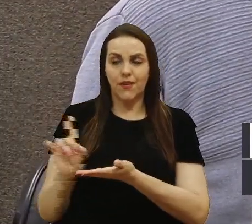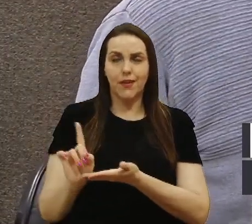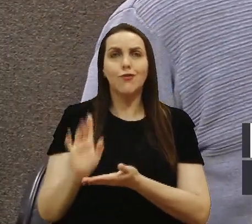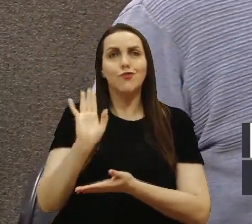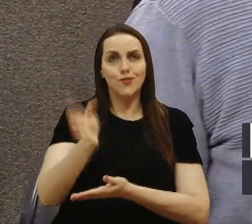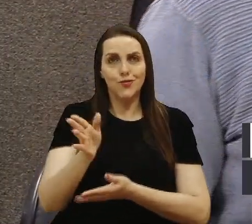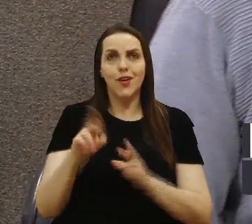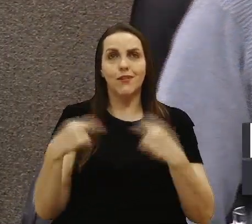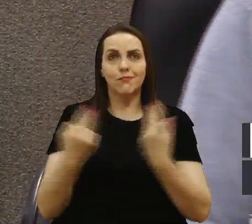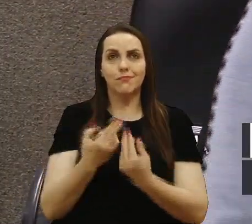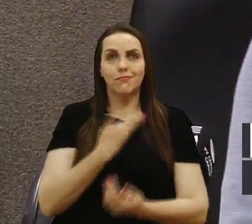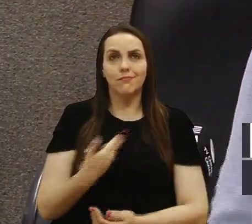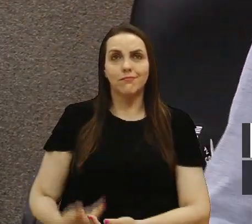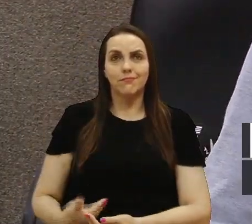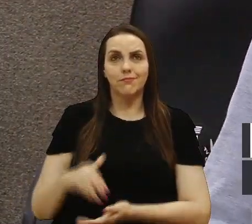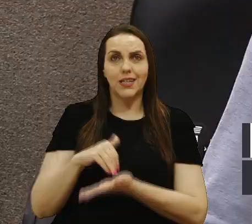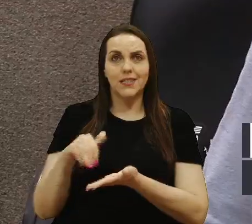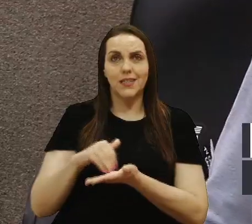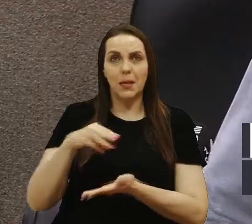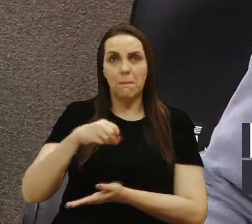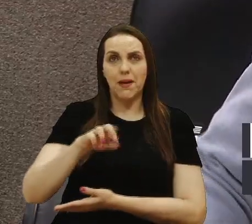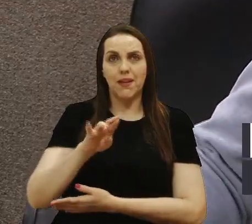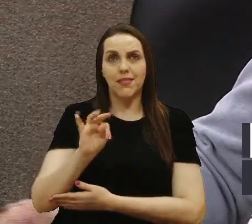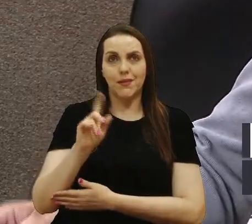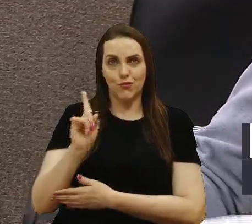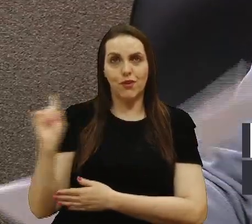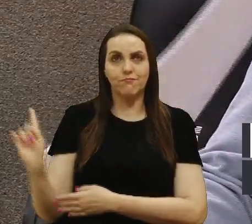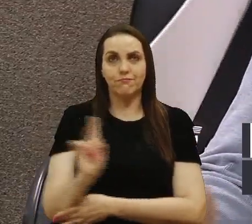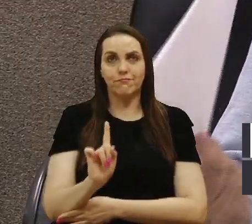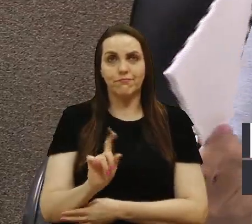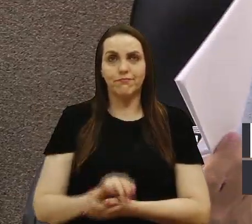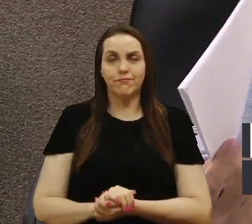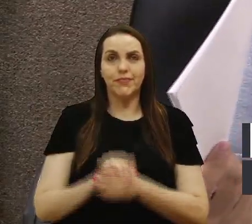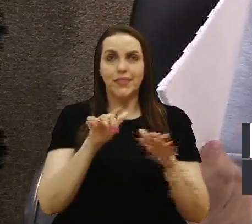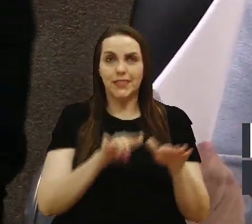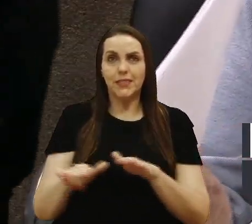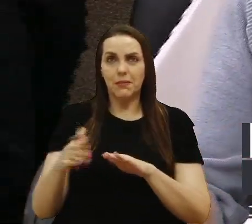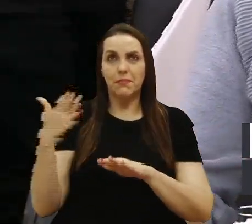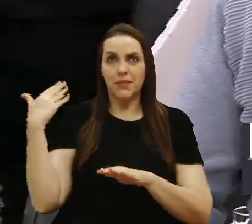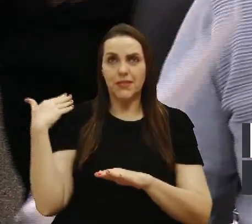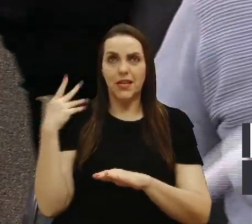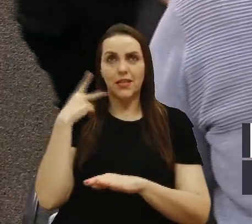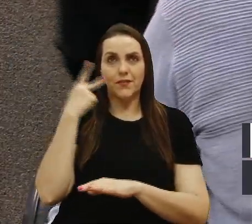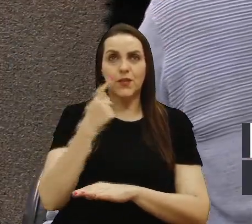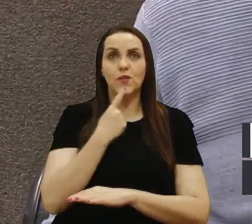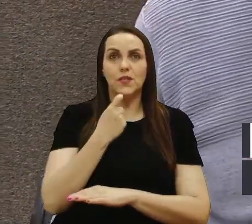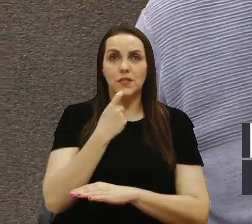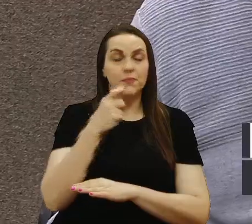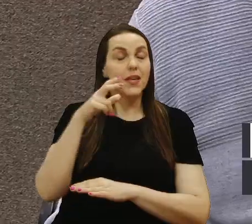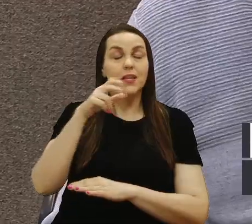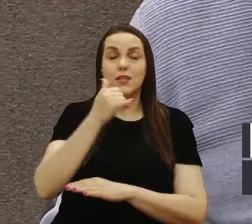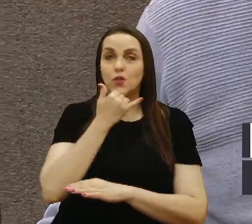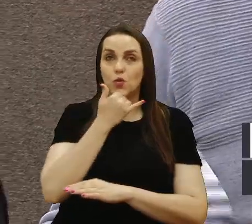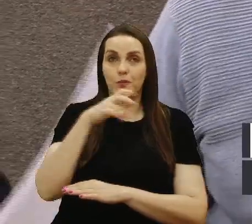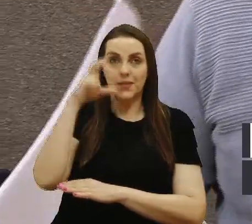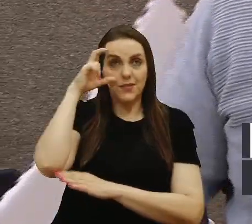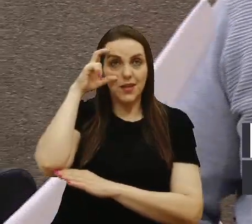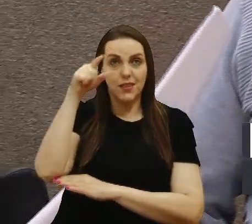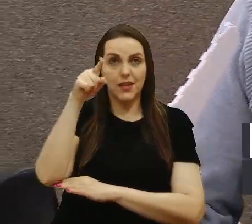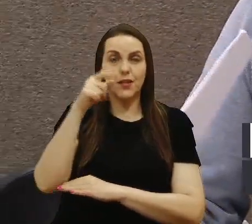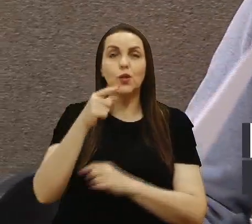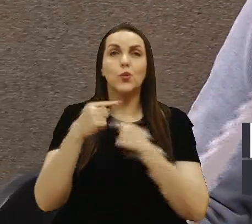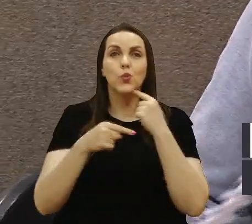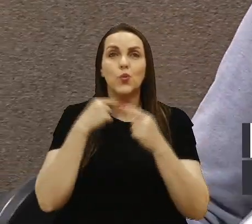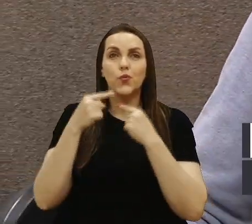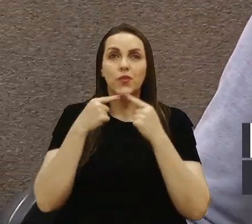pública. Inclusive, vereadora Sandra, semana passada eu entreguei isso aqui para a senhora, onde tem muitas das suas dúvidas que a senhora levantou aqui, está explicado